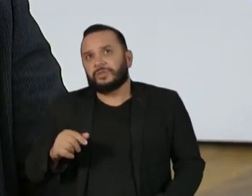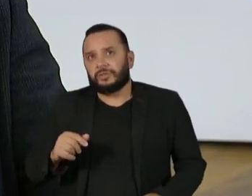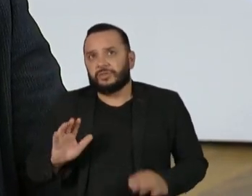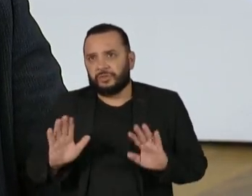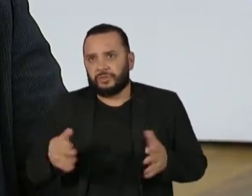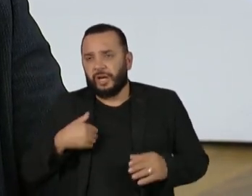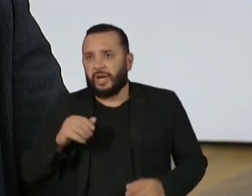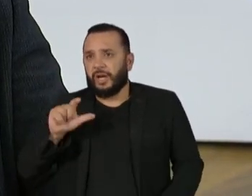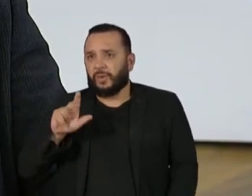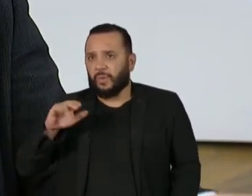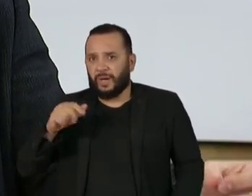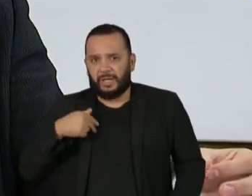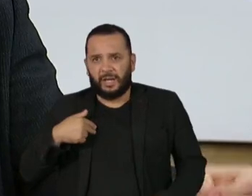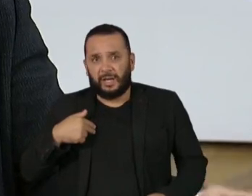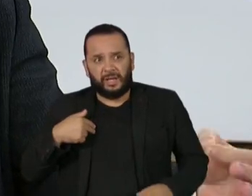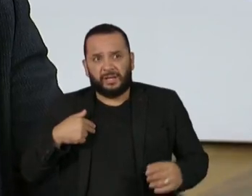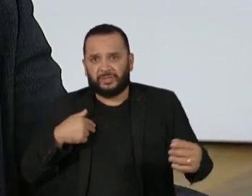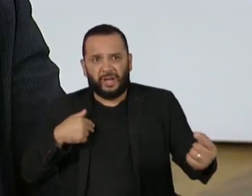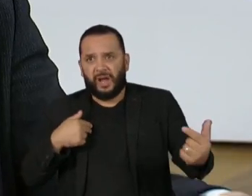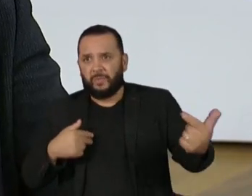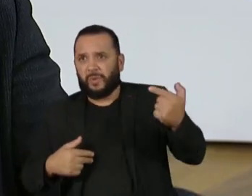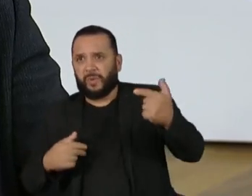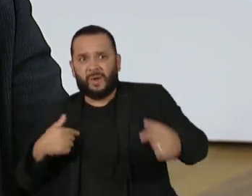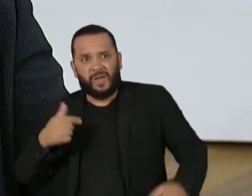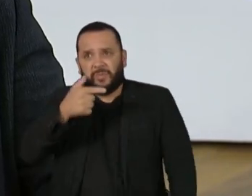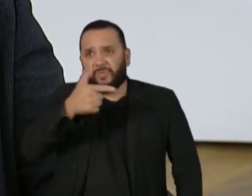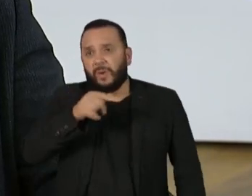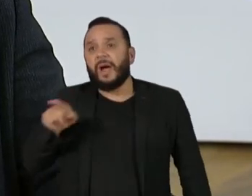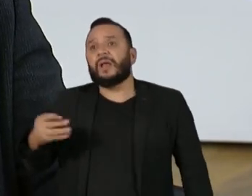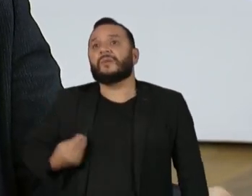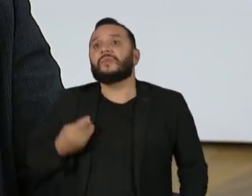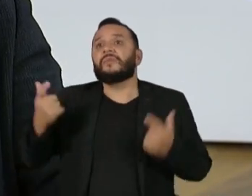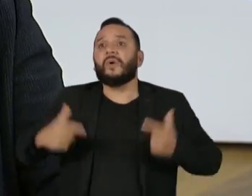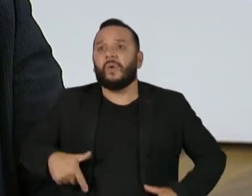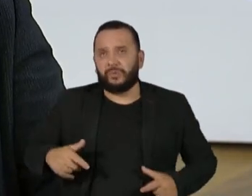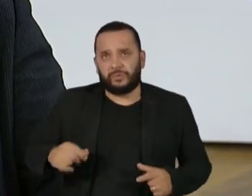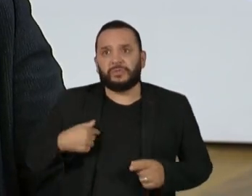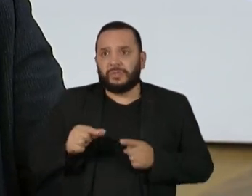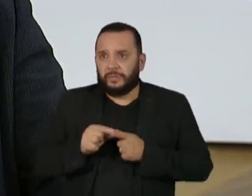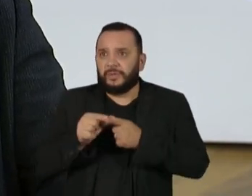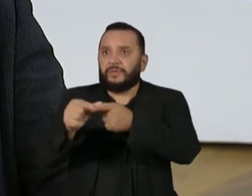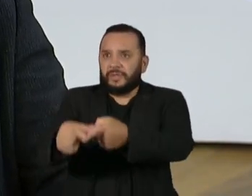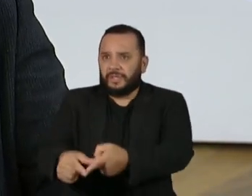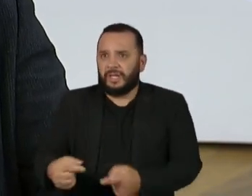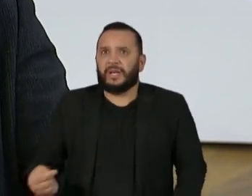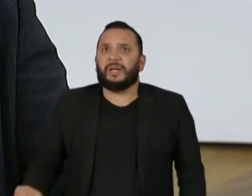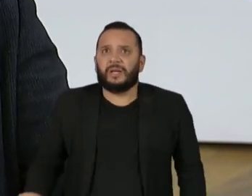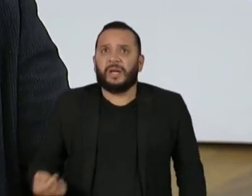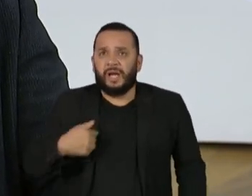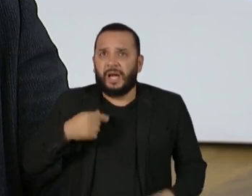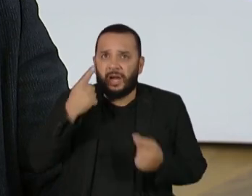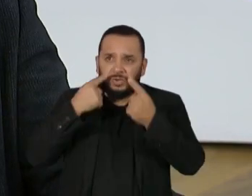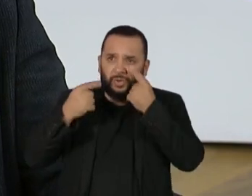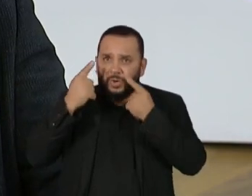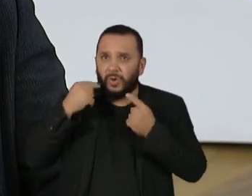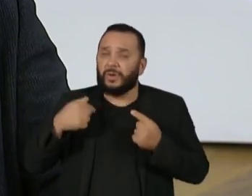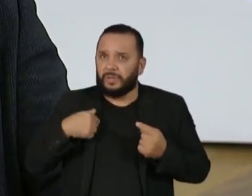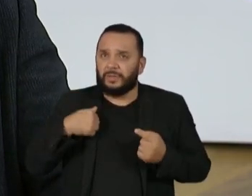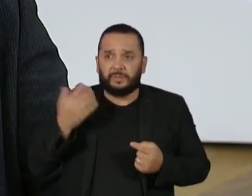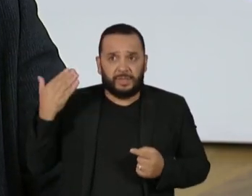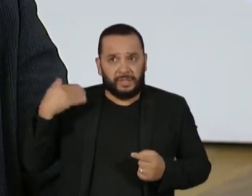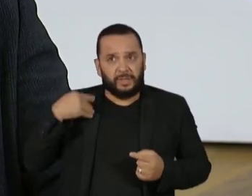que atirou nela e no parceiro dela ela morava na periferia ela falou com lágrimas nos olhos disse Deputado